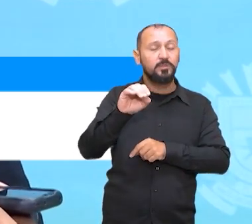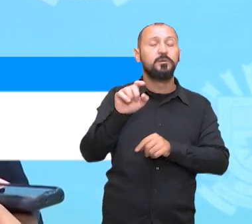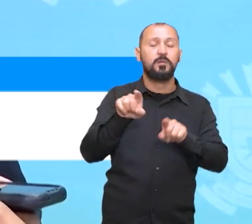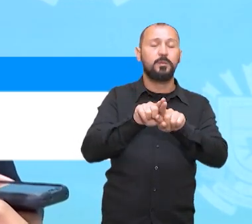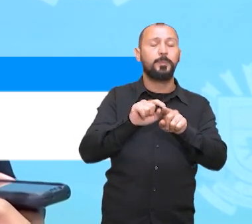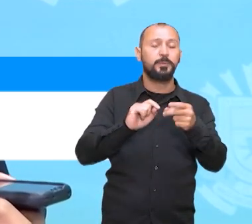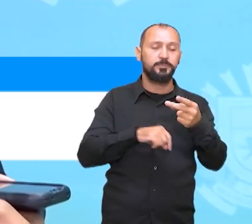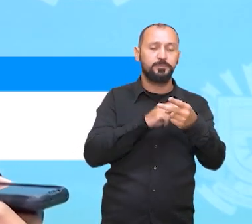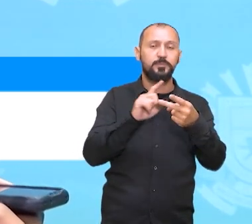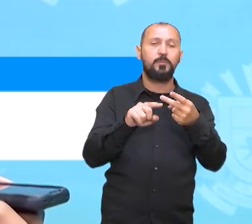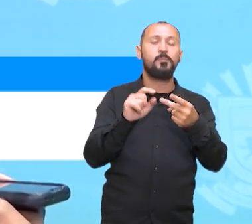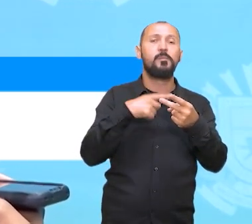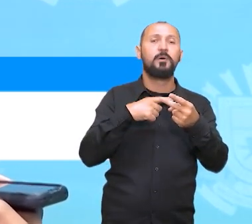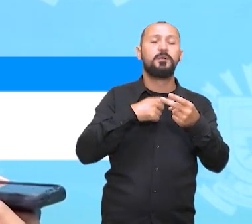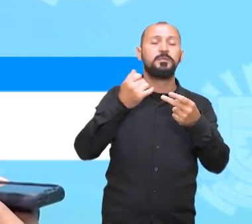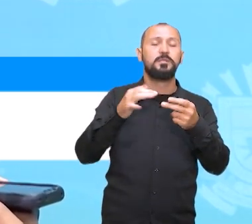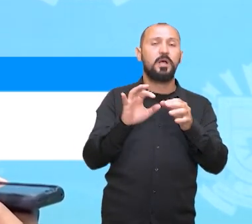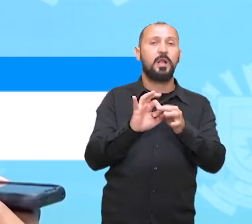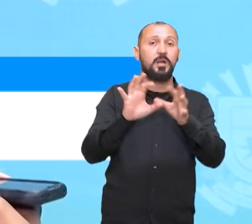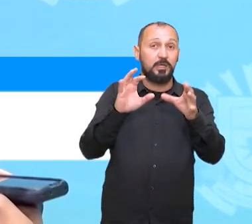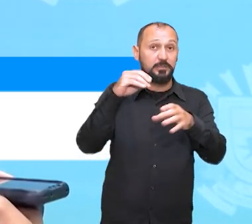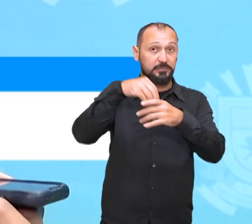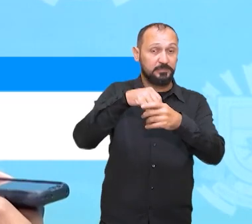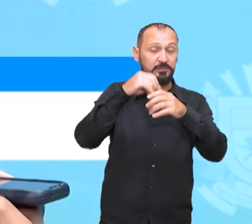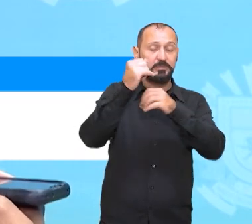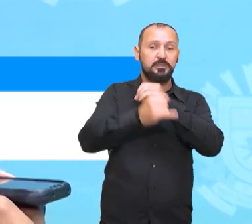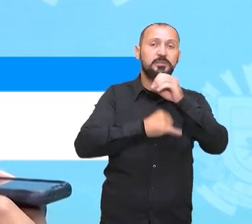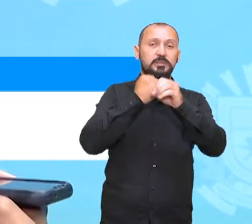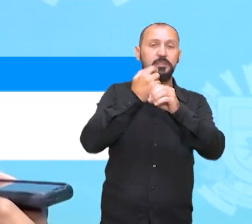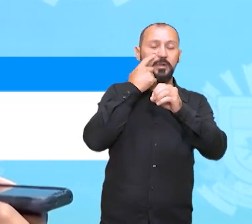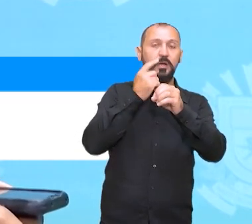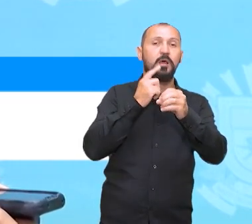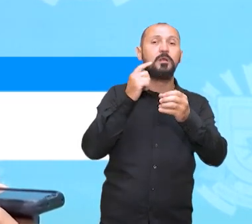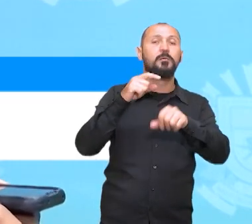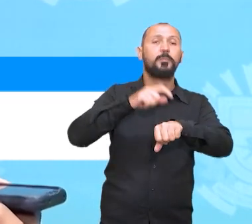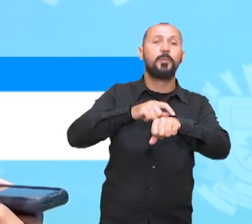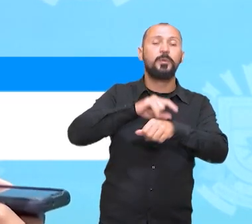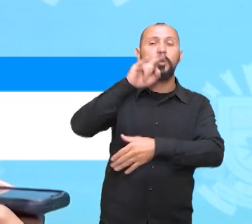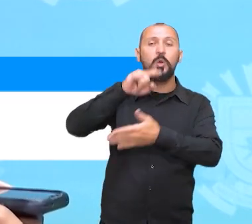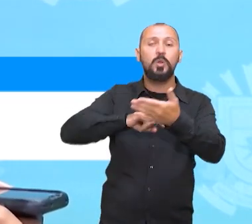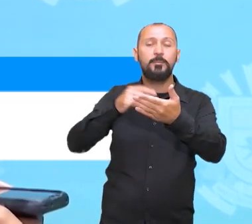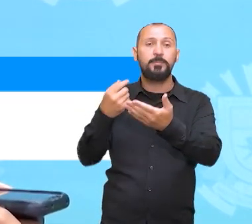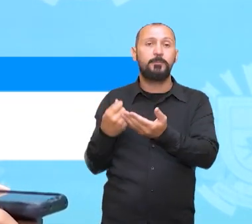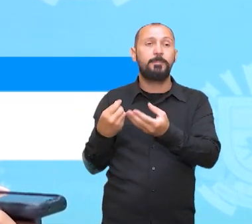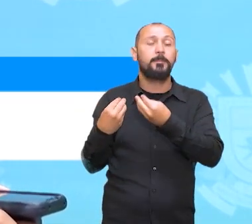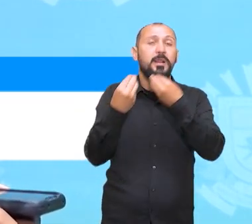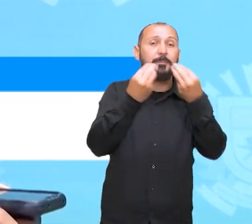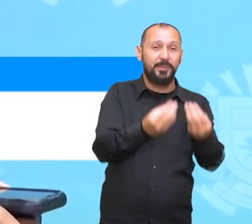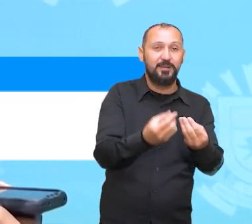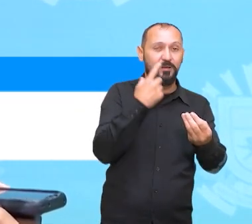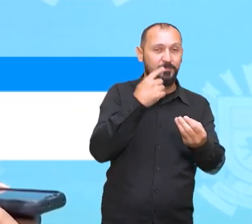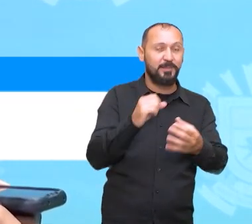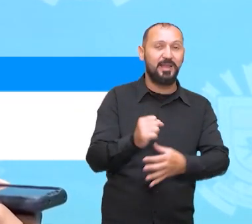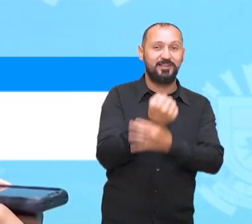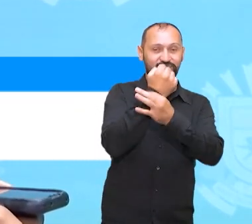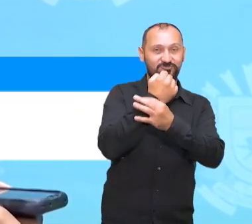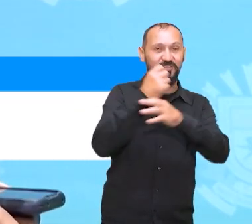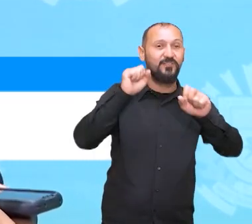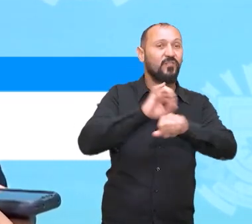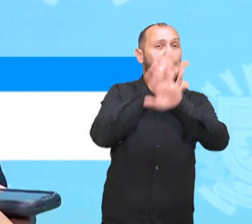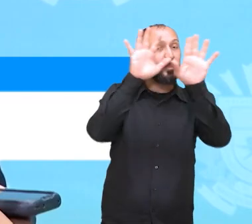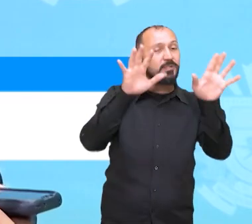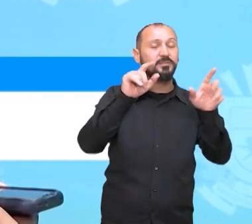anterior. Também colocamos que sejam disponíveis nos portais as notas de empenho das licitações. Isso vai dando